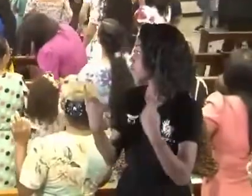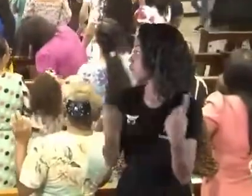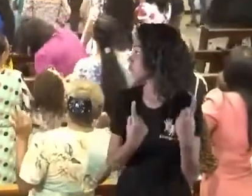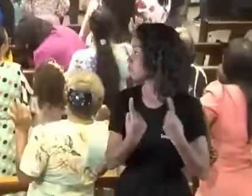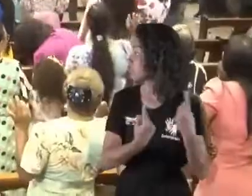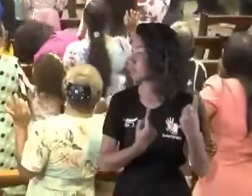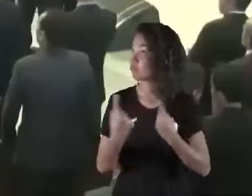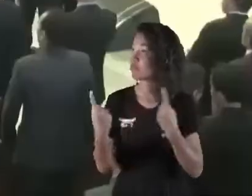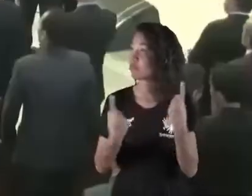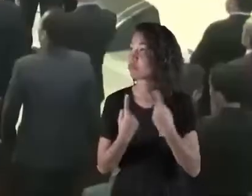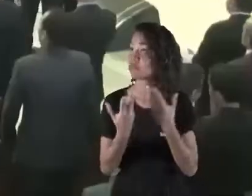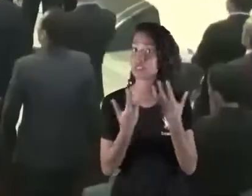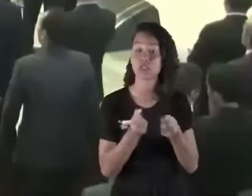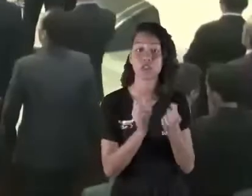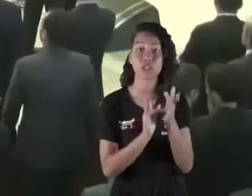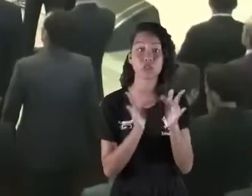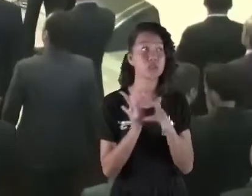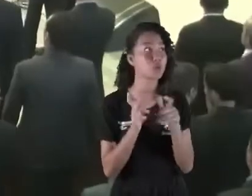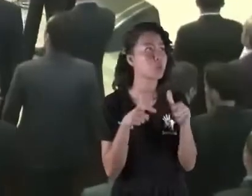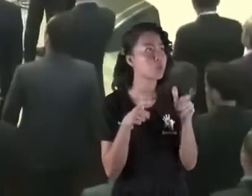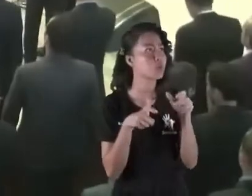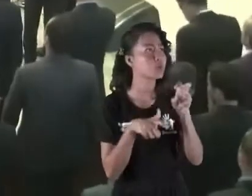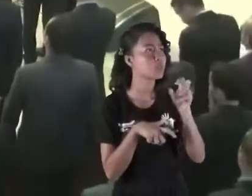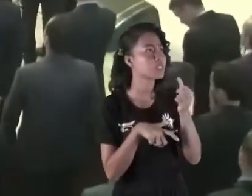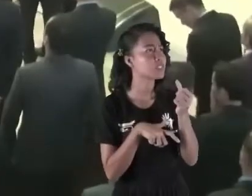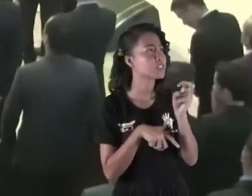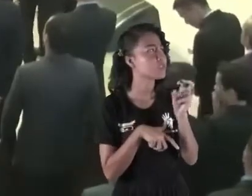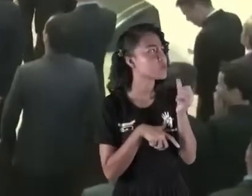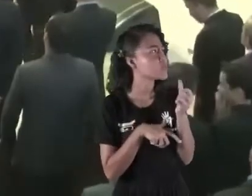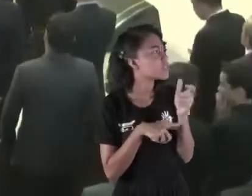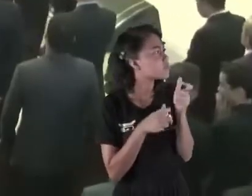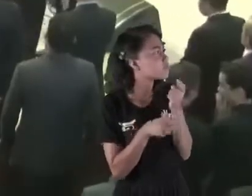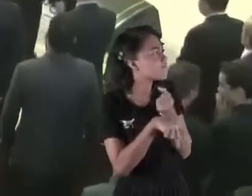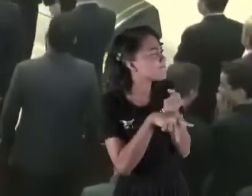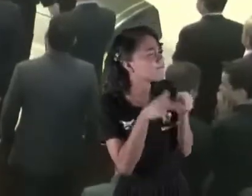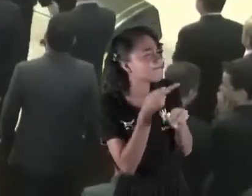56? Cadê a 56?